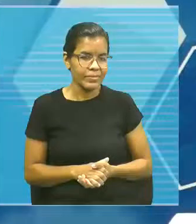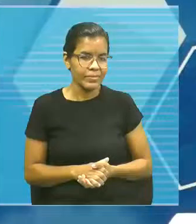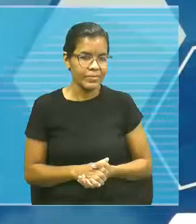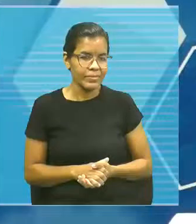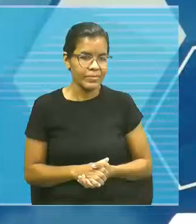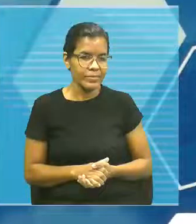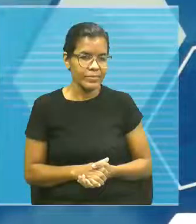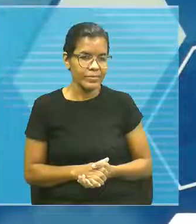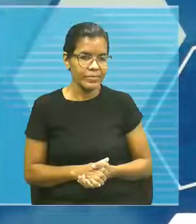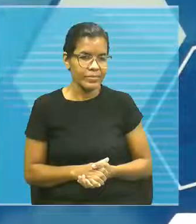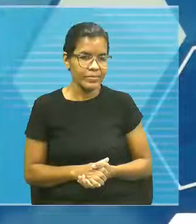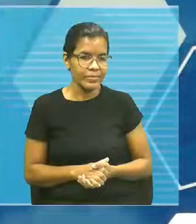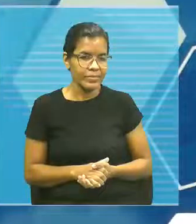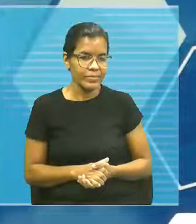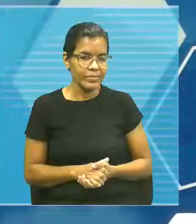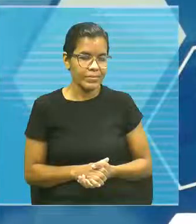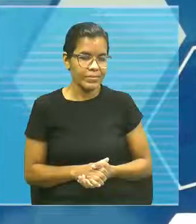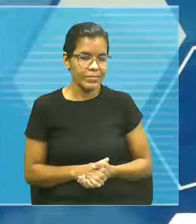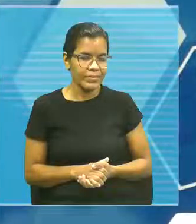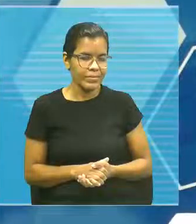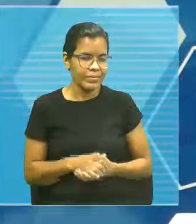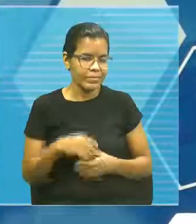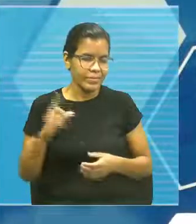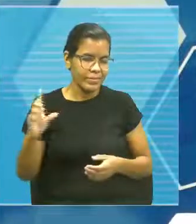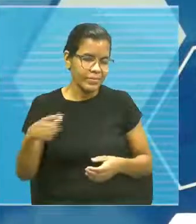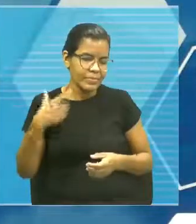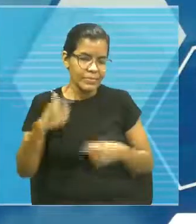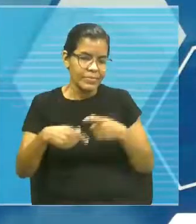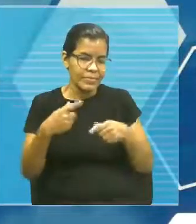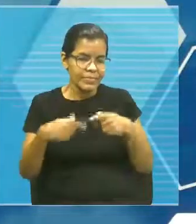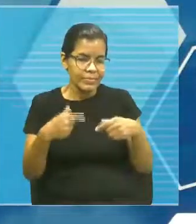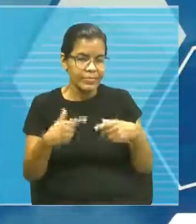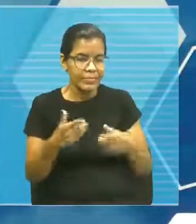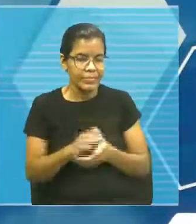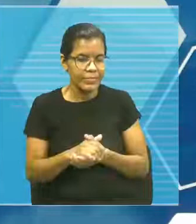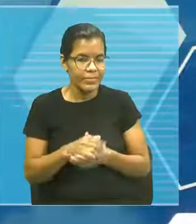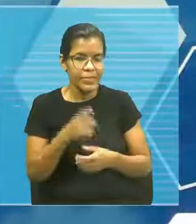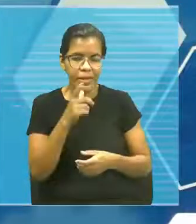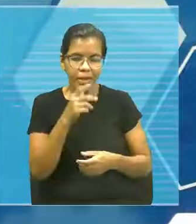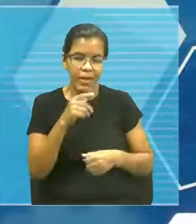Obrigada, meu bem, obrigada. O que que aconteceu depois de um tempo com o gelo?